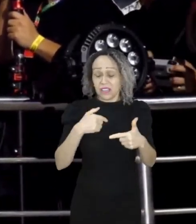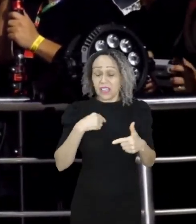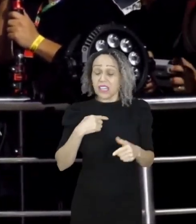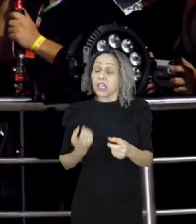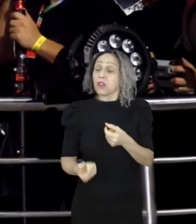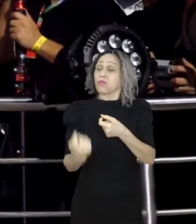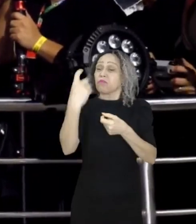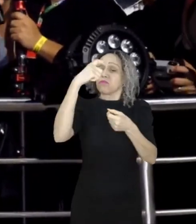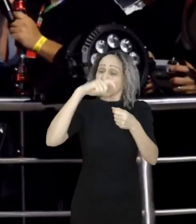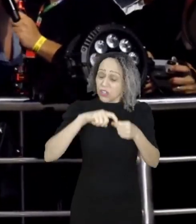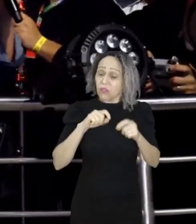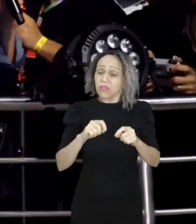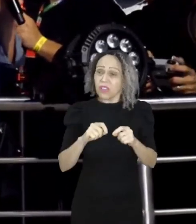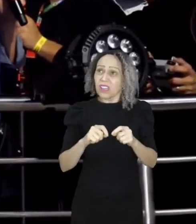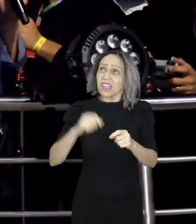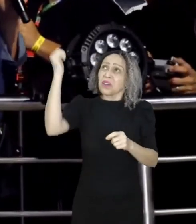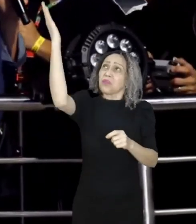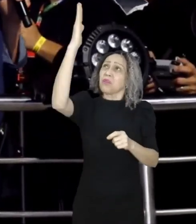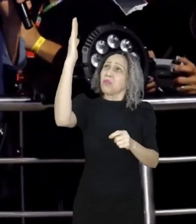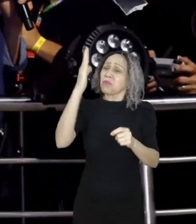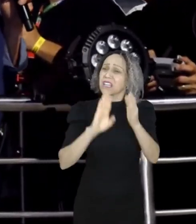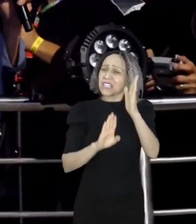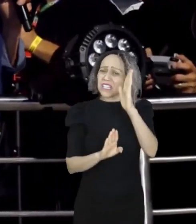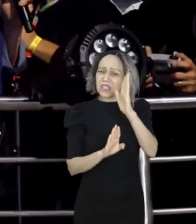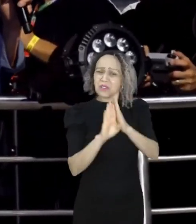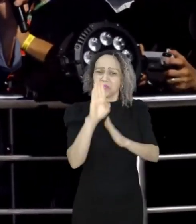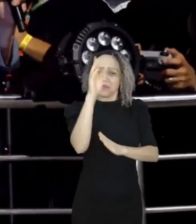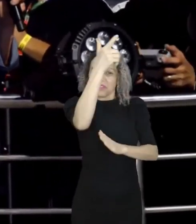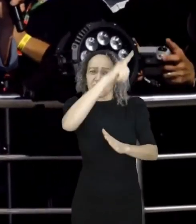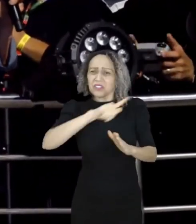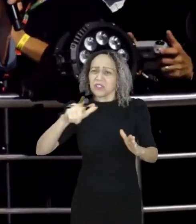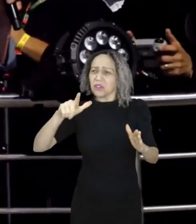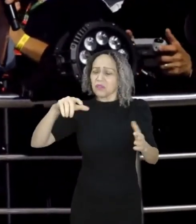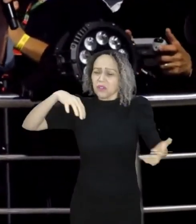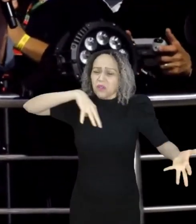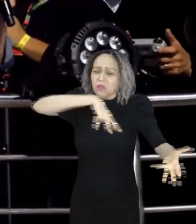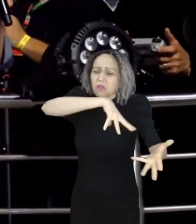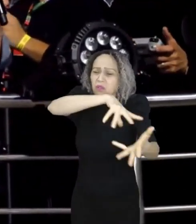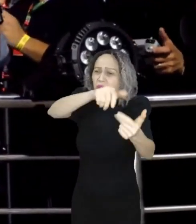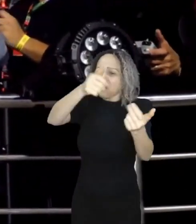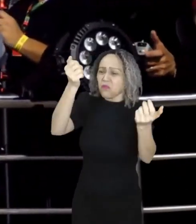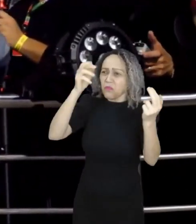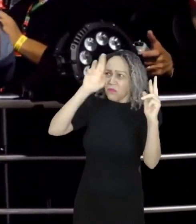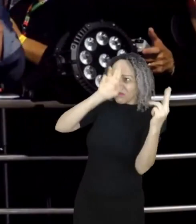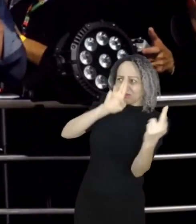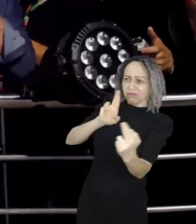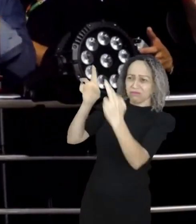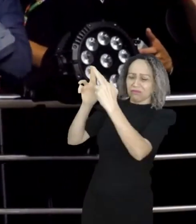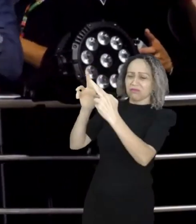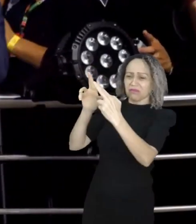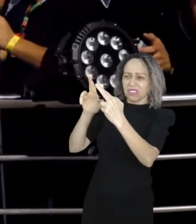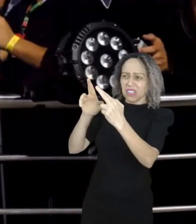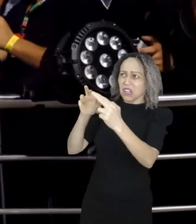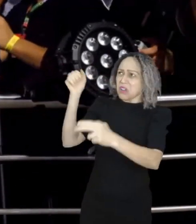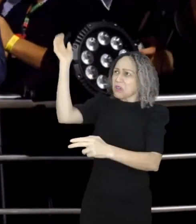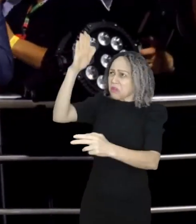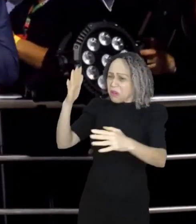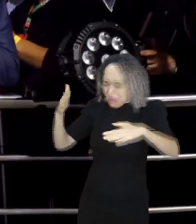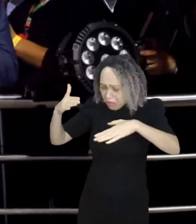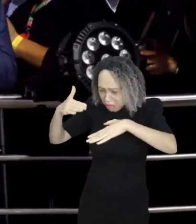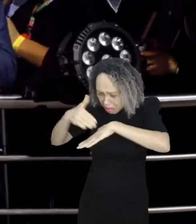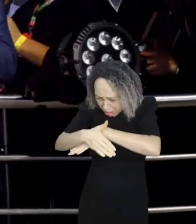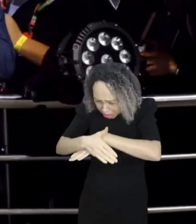vez recuperar o Brasil diante do mundo. O Brasil não vai ser mais palha da sociedade,